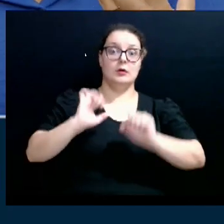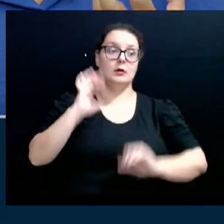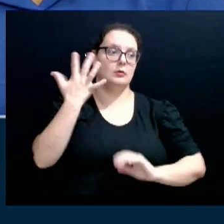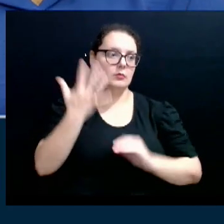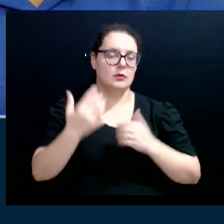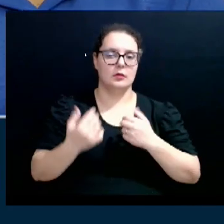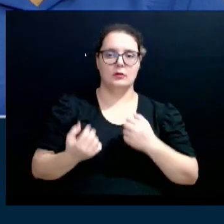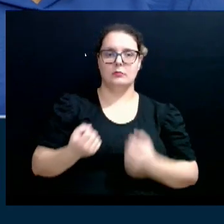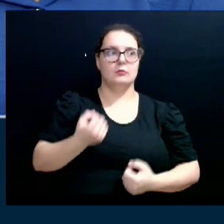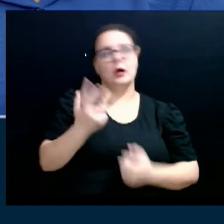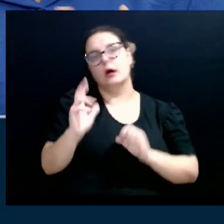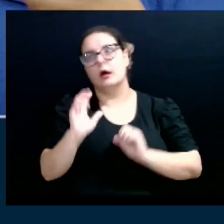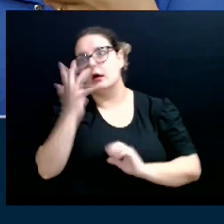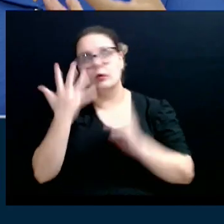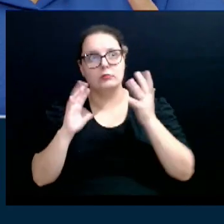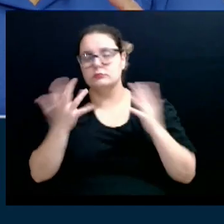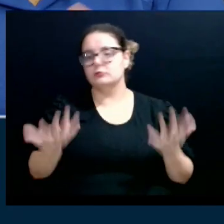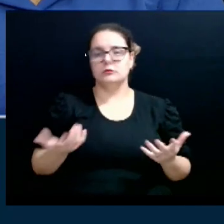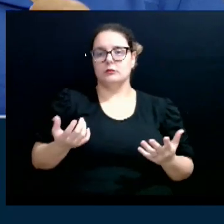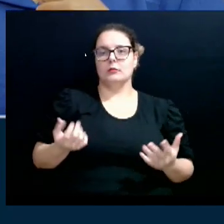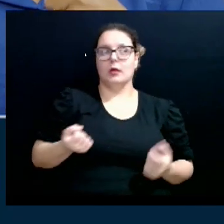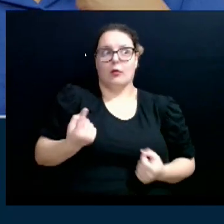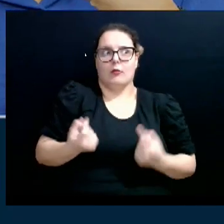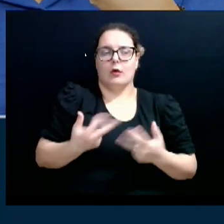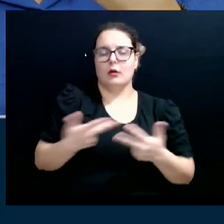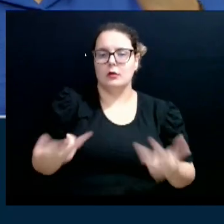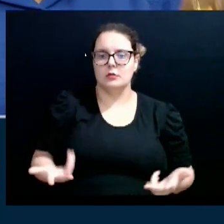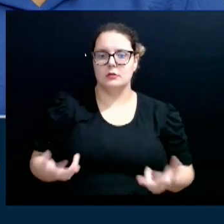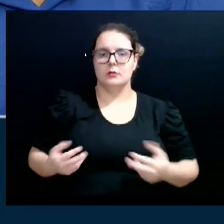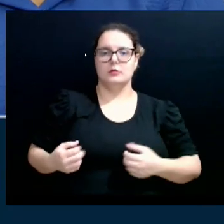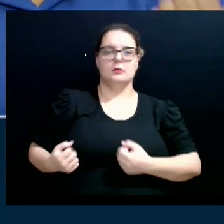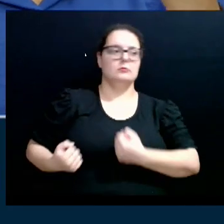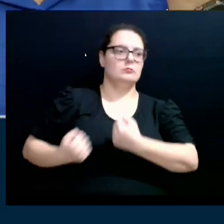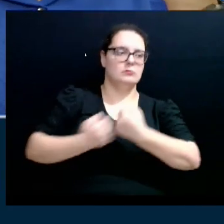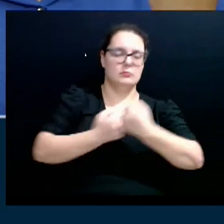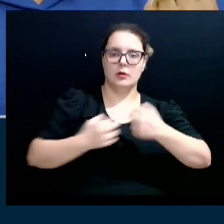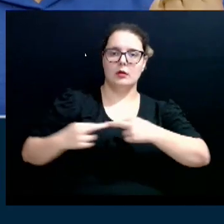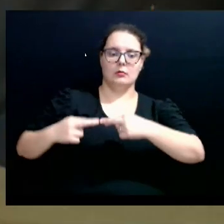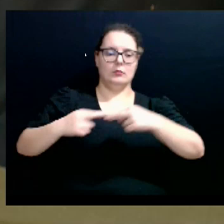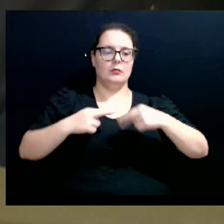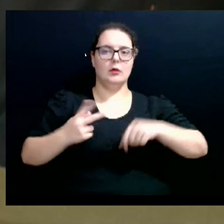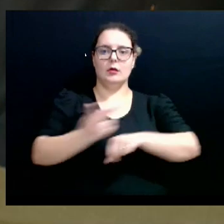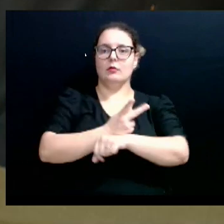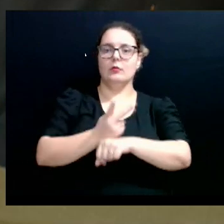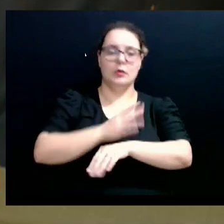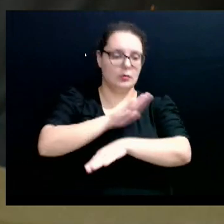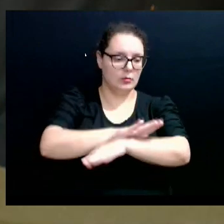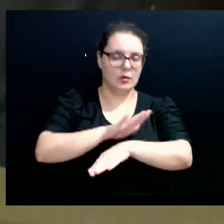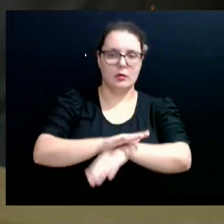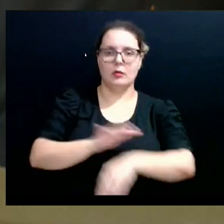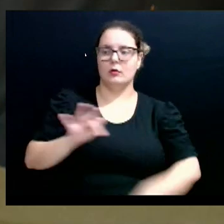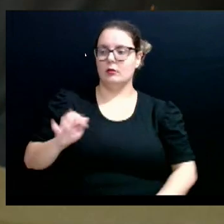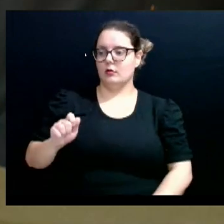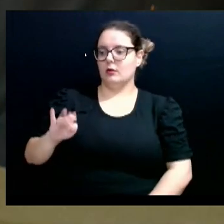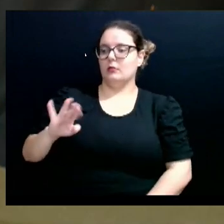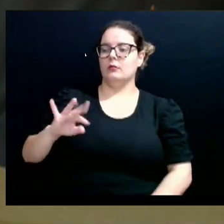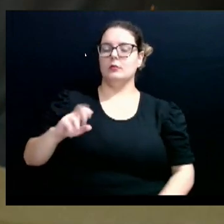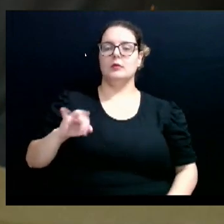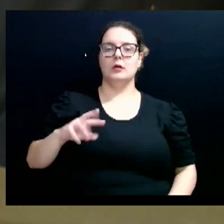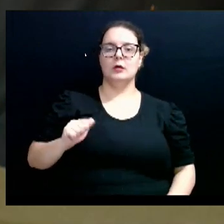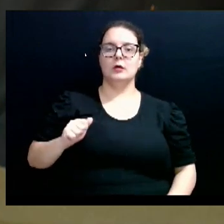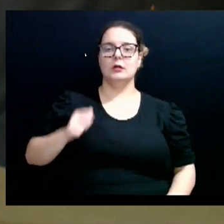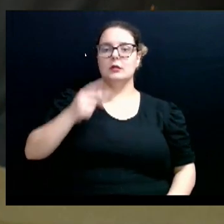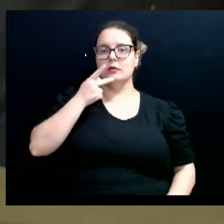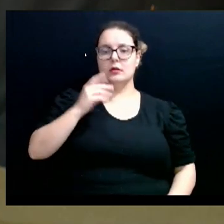a necessidade de uma rede de apoio, de busca de ajuda. Fabiana pontuou o CVV, né, 188, muito